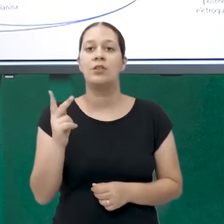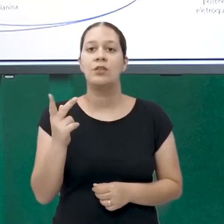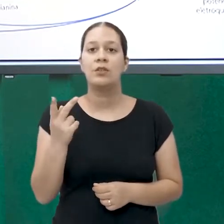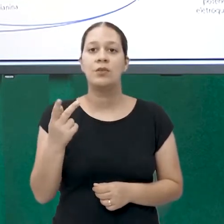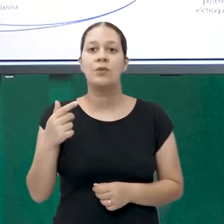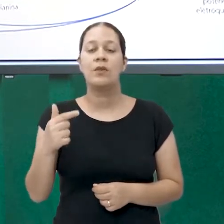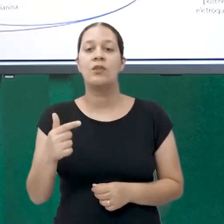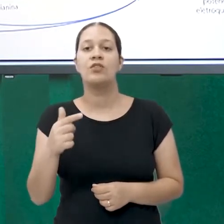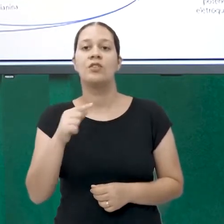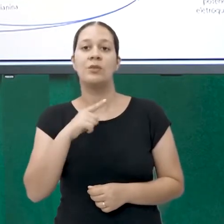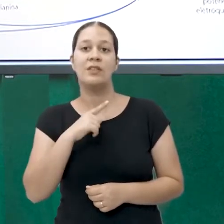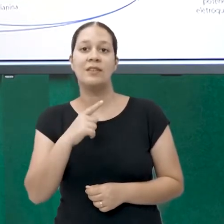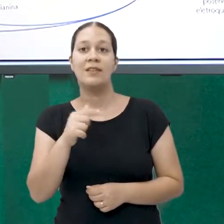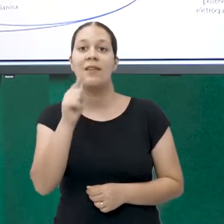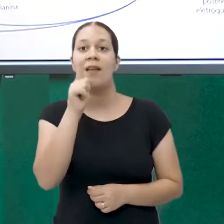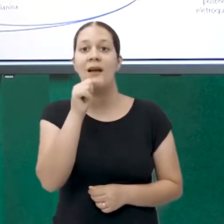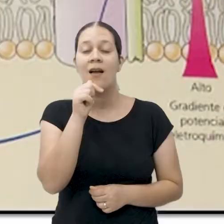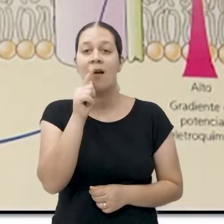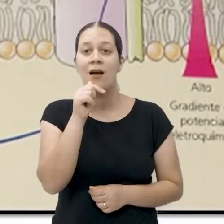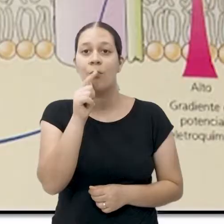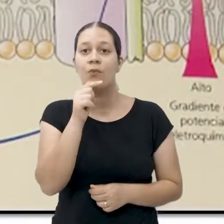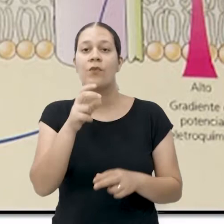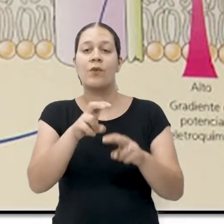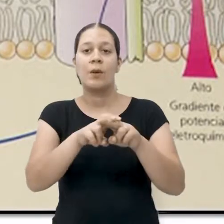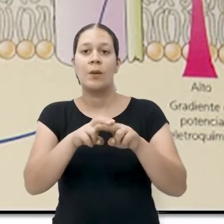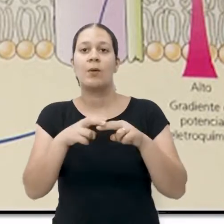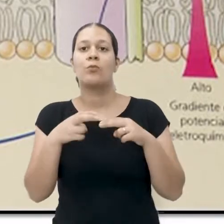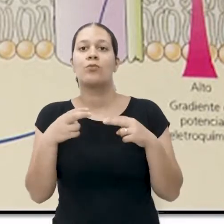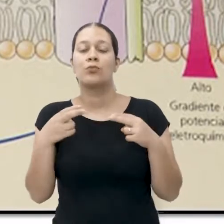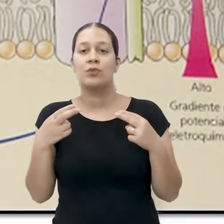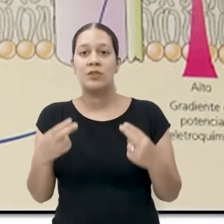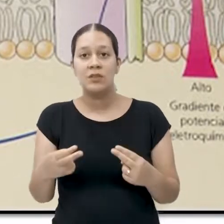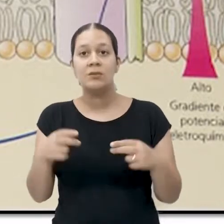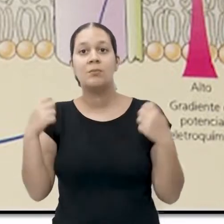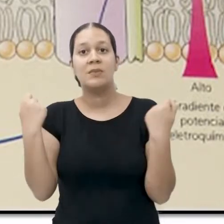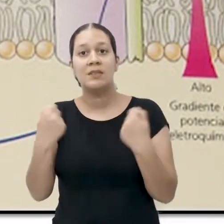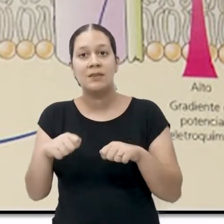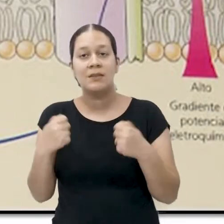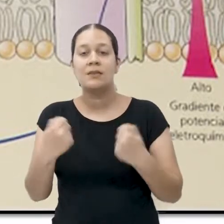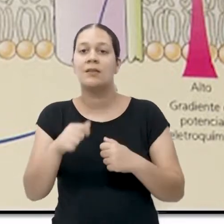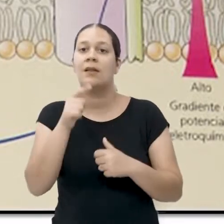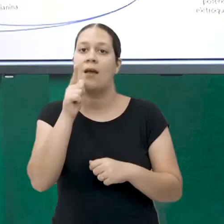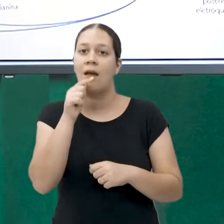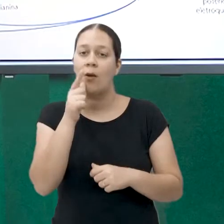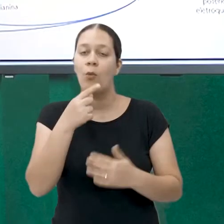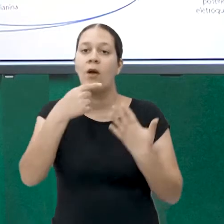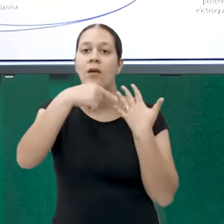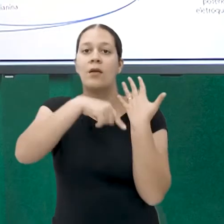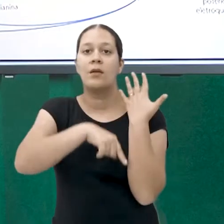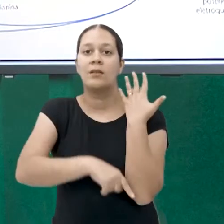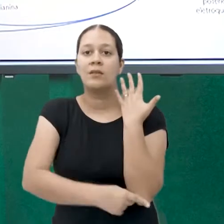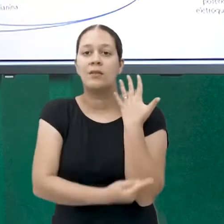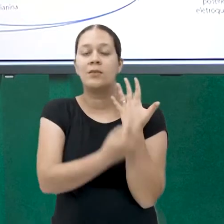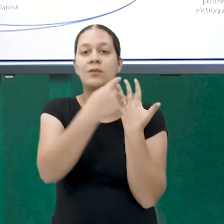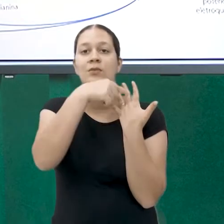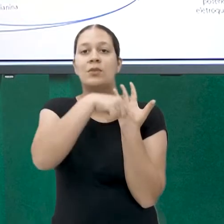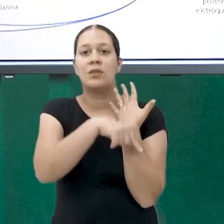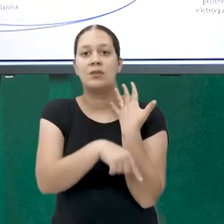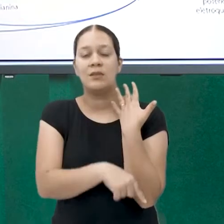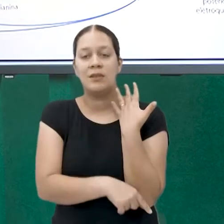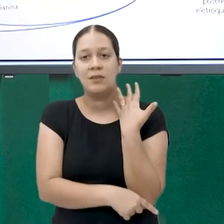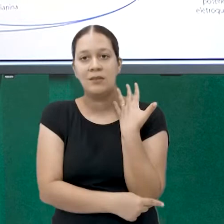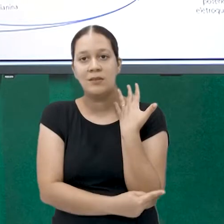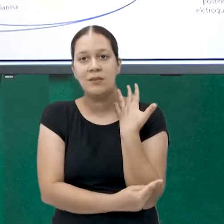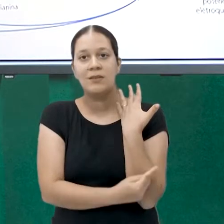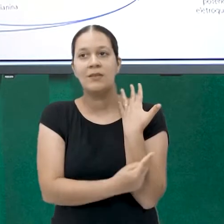tem? Hidrogênio vindo de quem? Da água. Por isso que tem que ter água para ter fotossíntese, tá? Então,